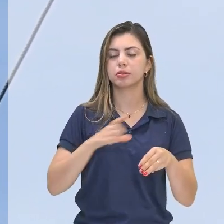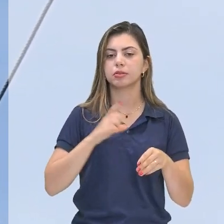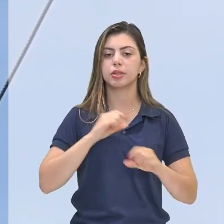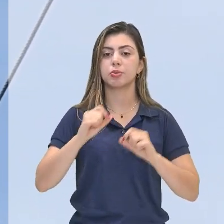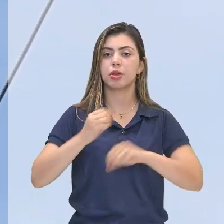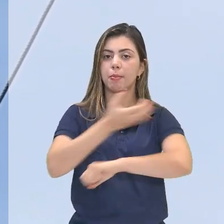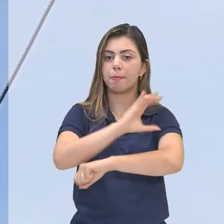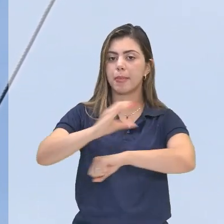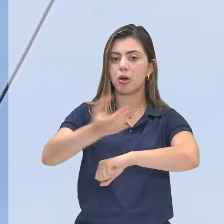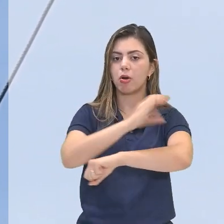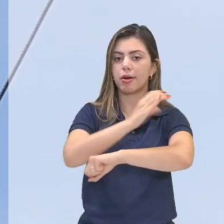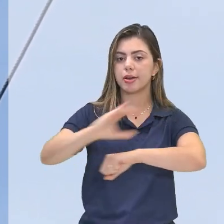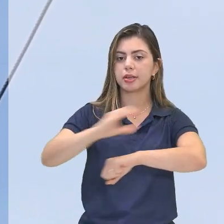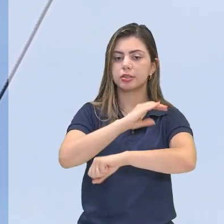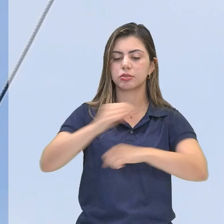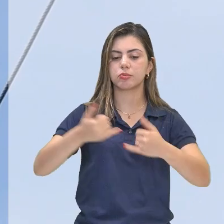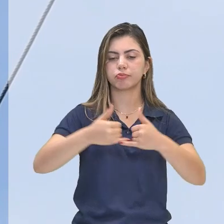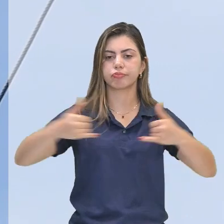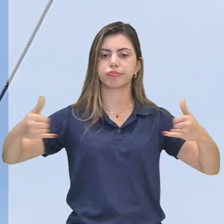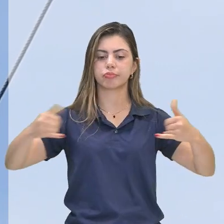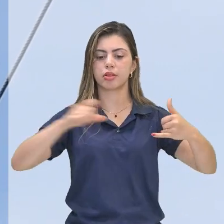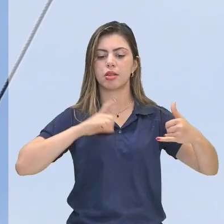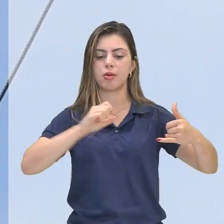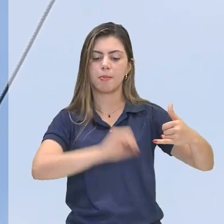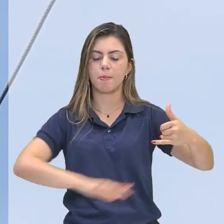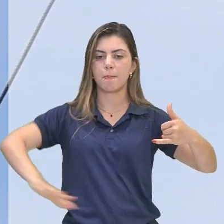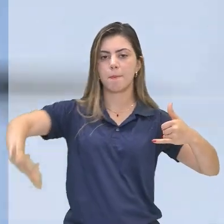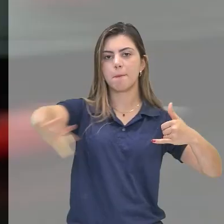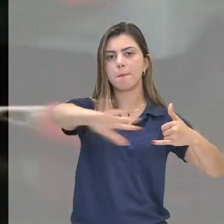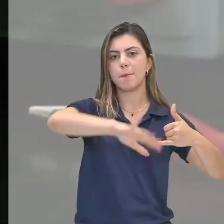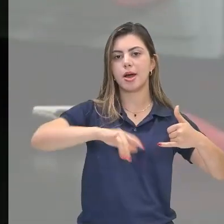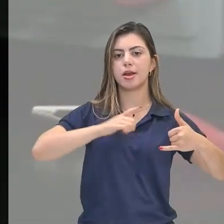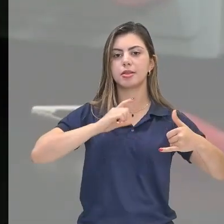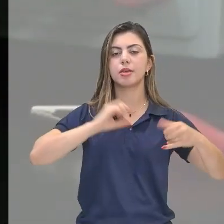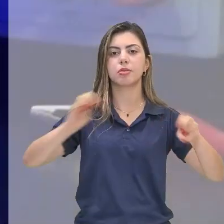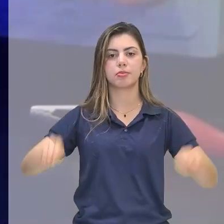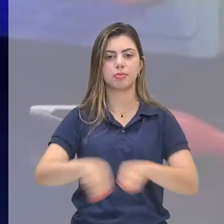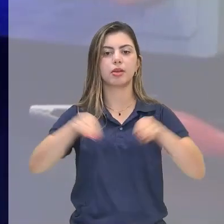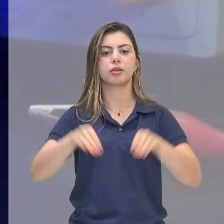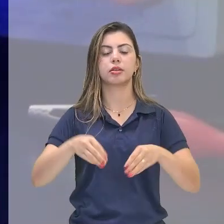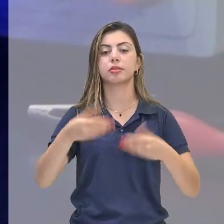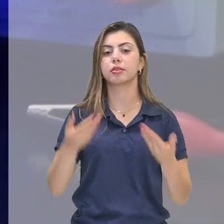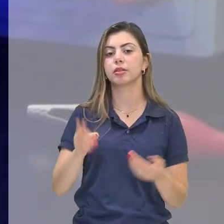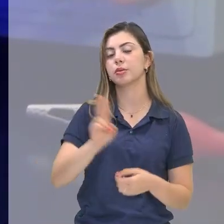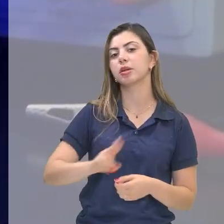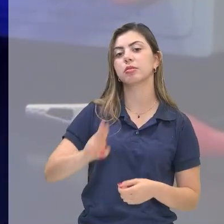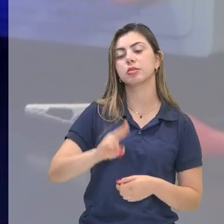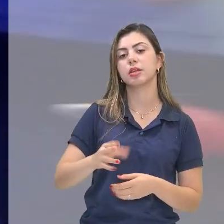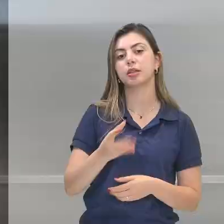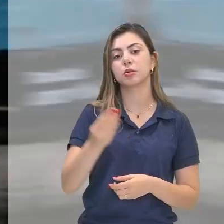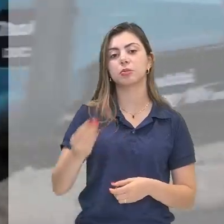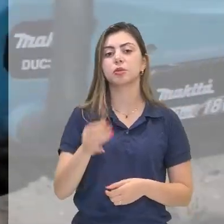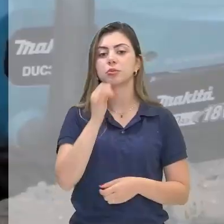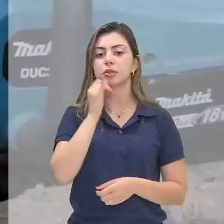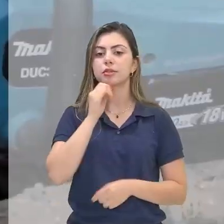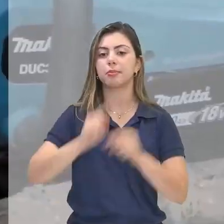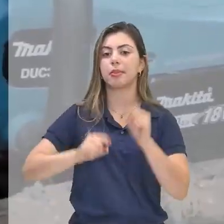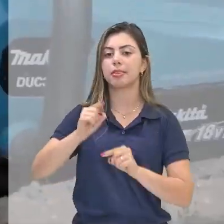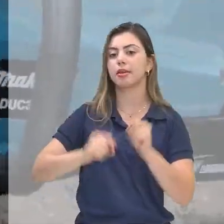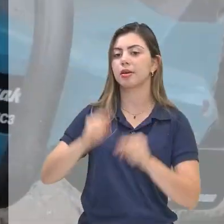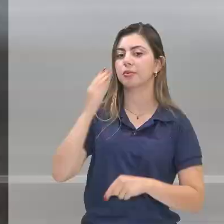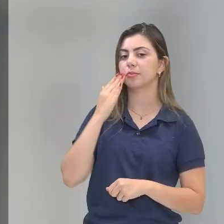corrente elétrica, quando imerso em uma região onde há um campo magnético, é usada em uma grande quantidade de aparelhos como, por